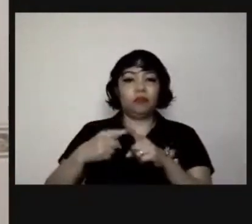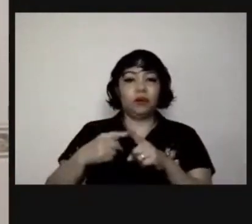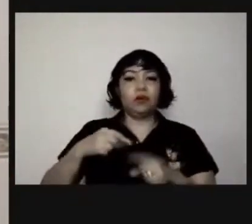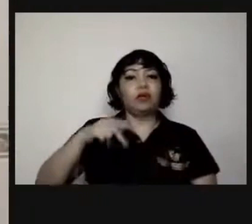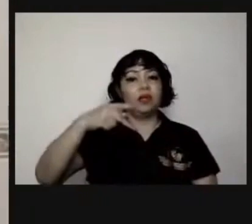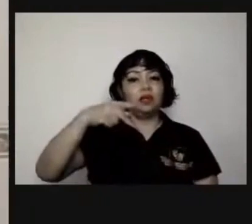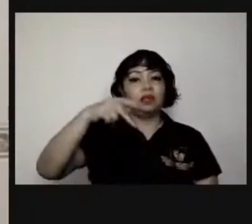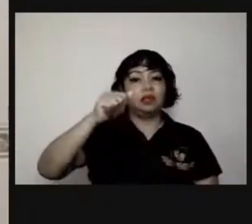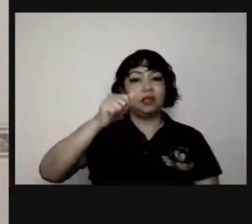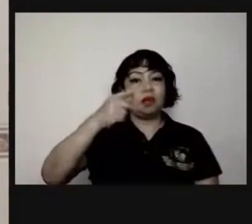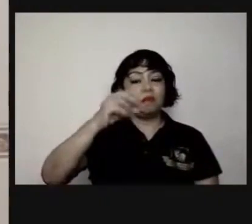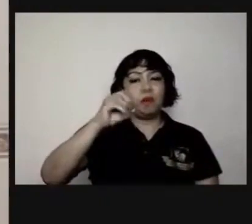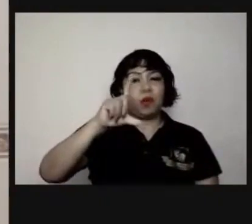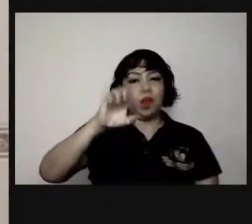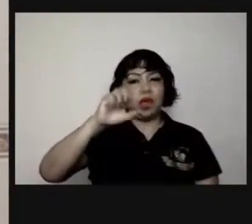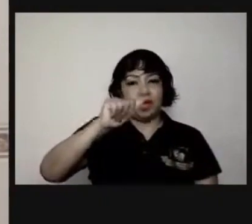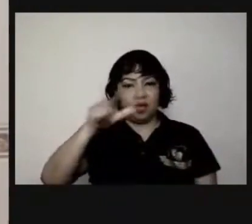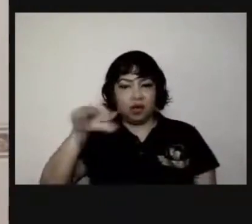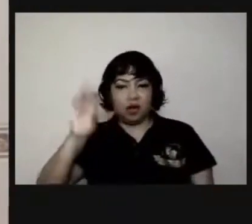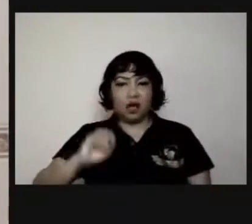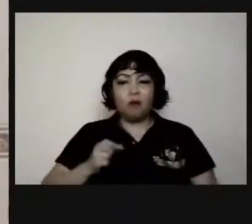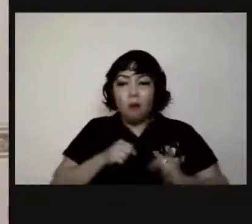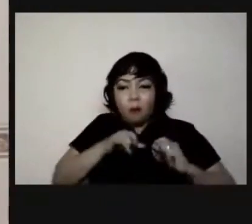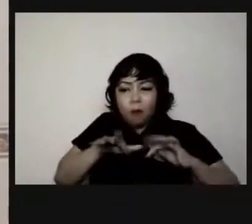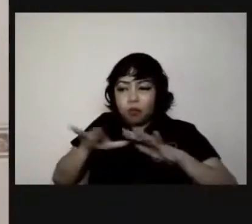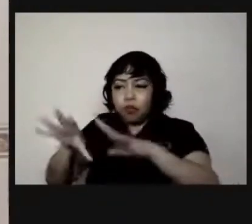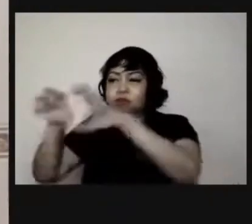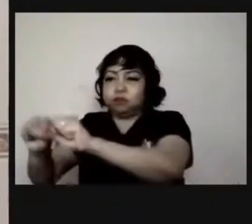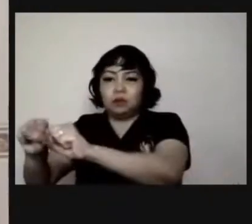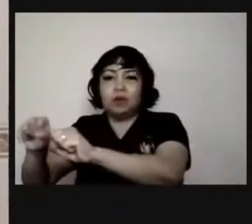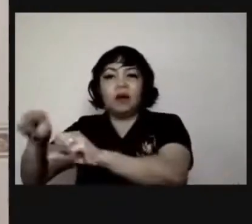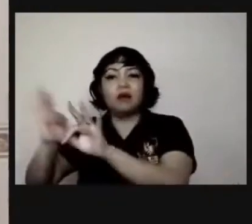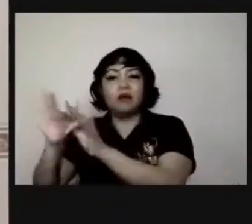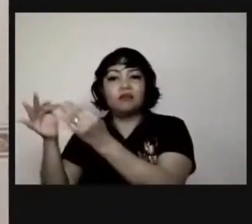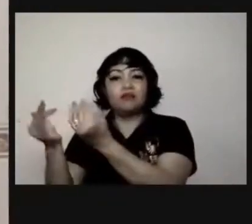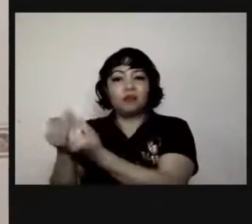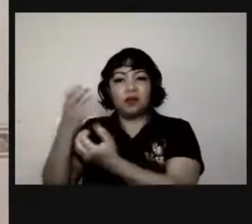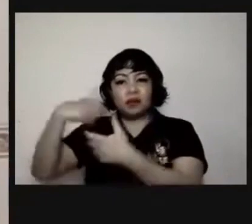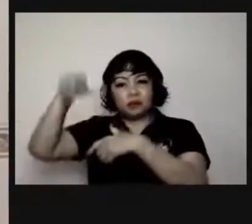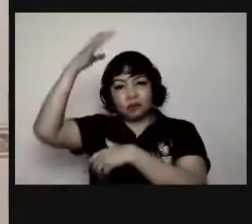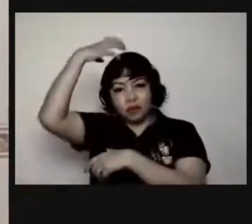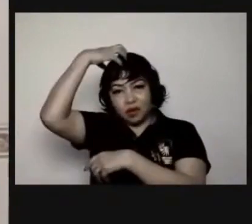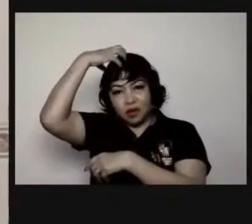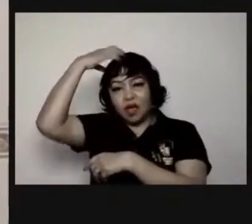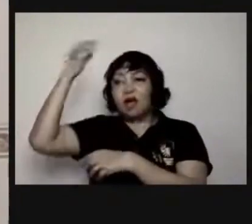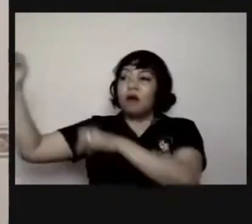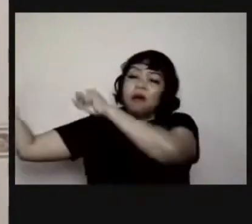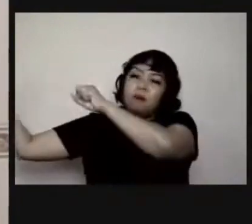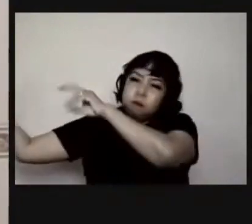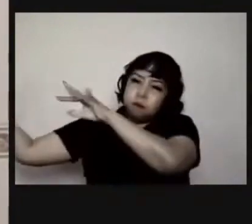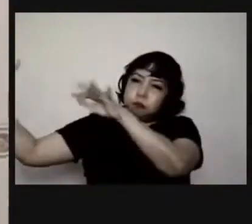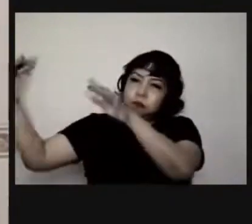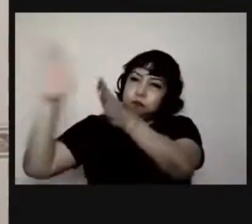Napoleão Bonaparte ele invadiu Portugal, né, e aí a família real veio para o Brasil. E nesse período, então,